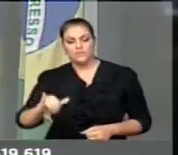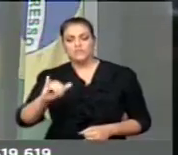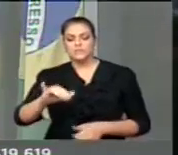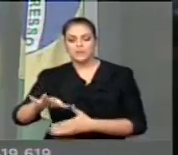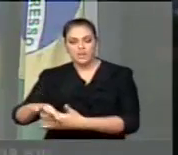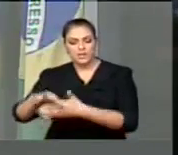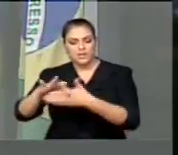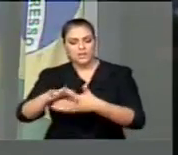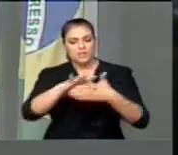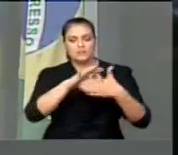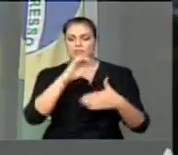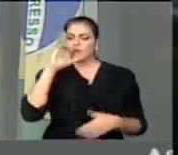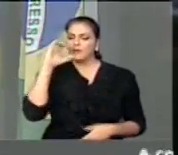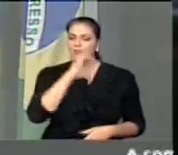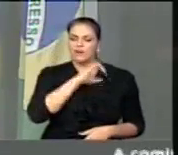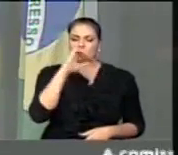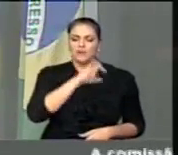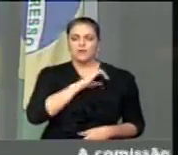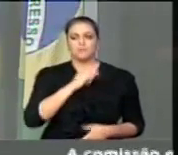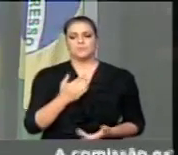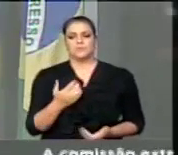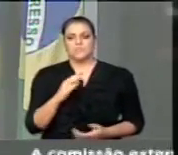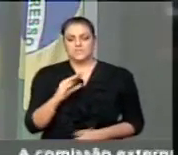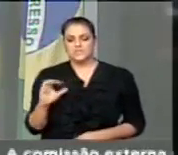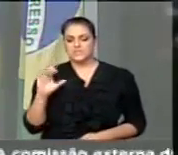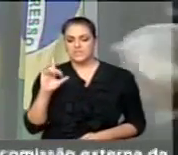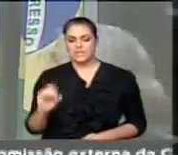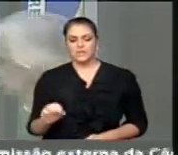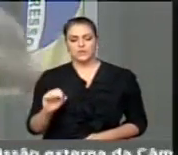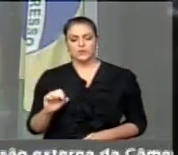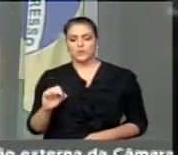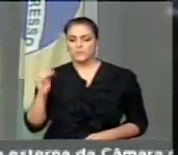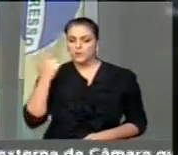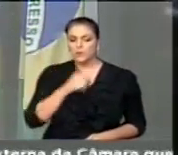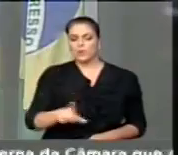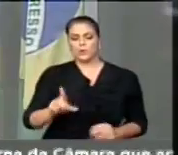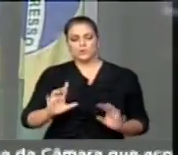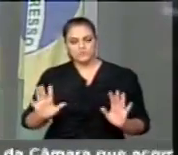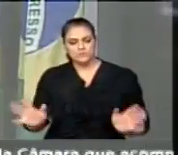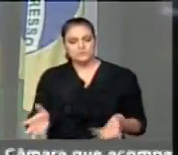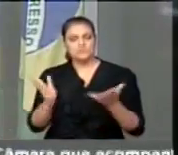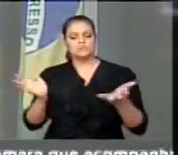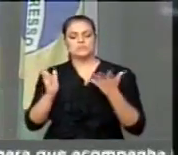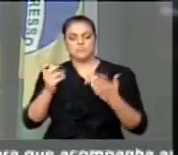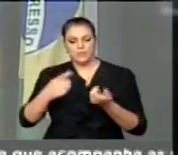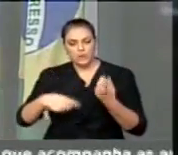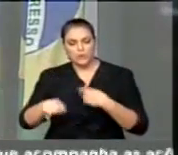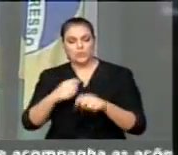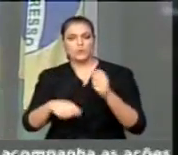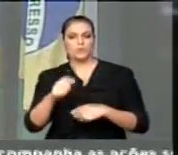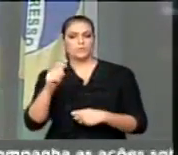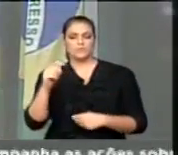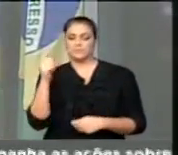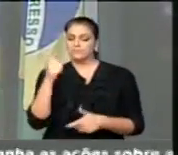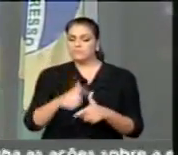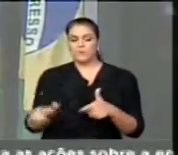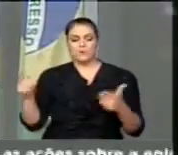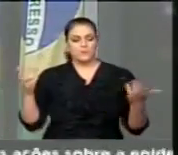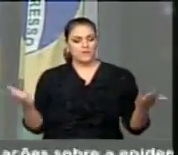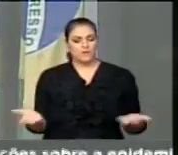o quanto antes, para nós podermos retirar, eu repito, o Brasil deste caos econômico pelo qual o nosso país